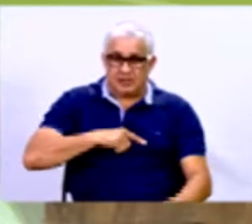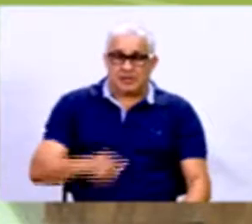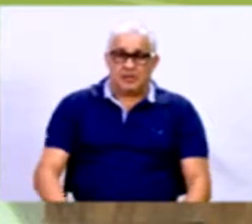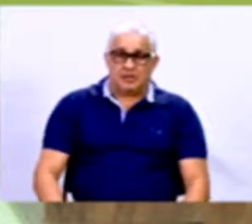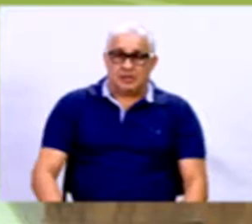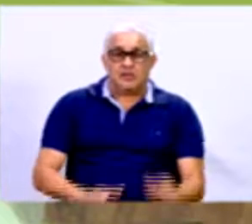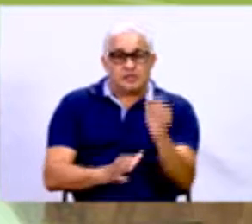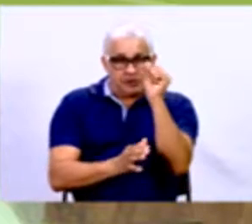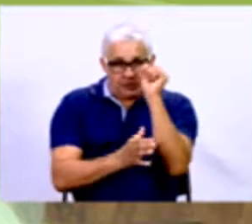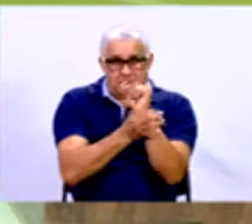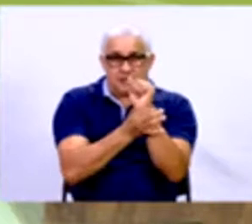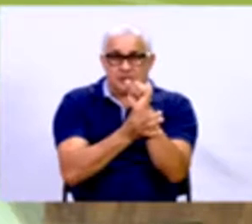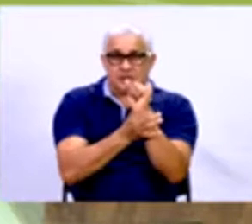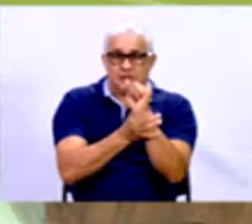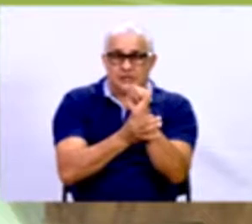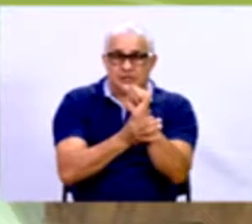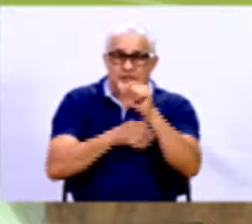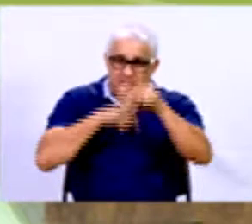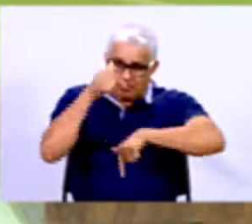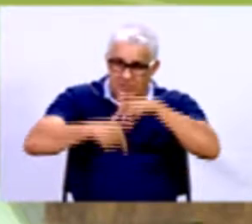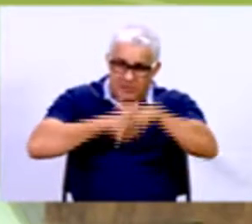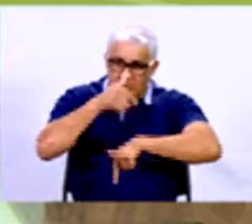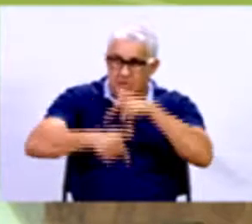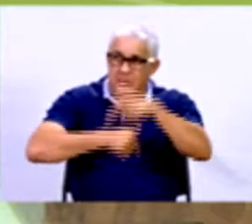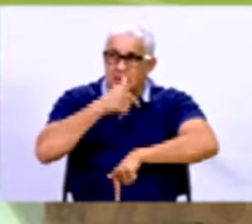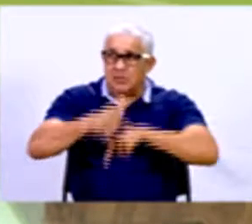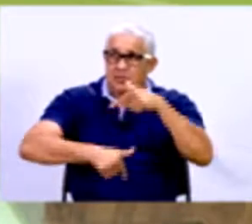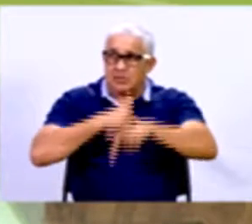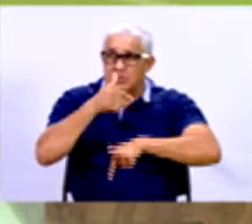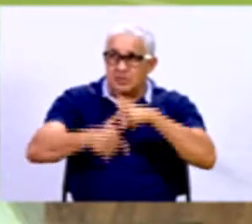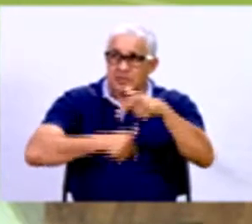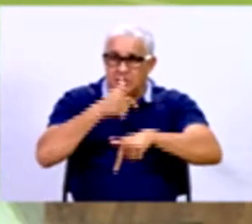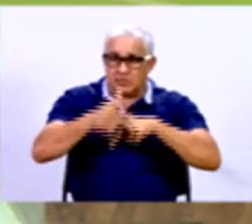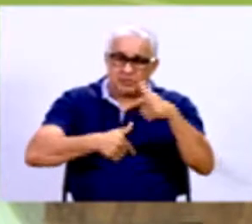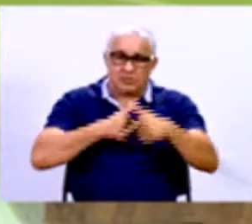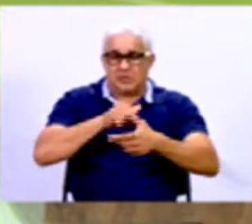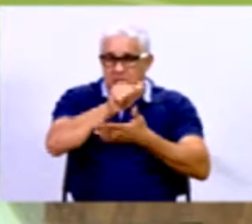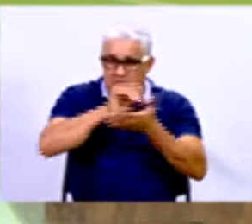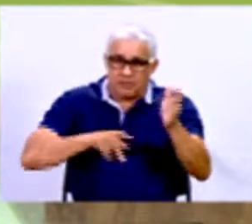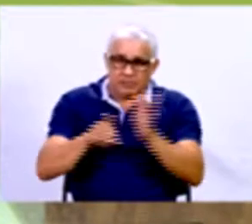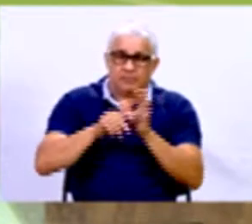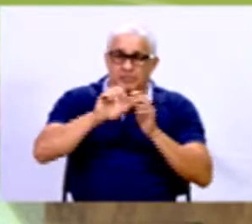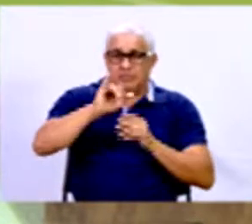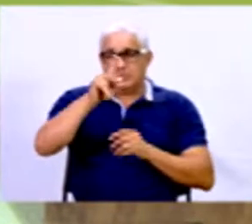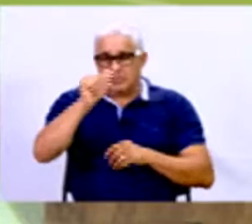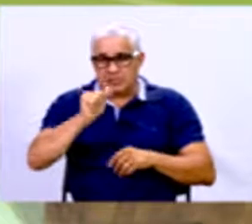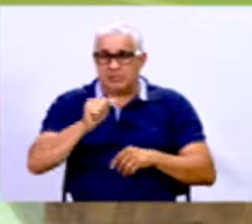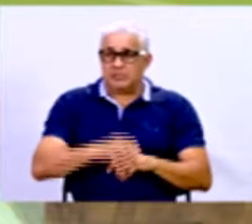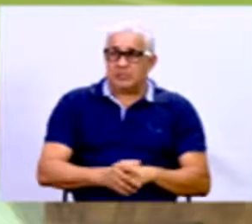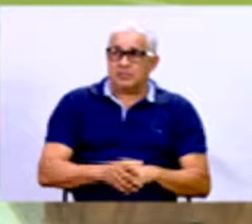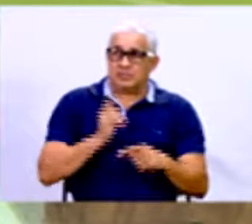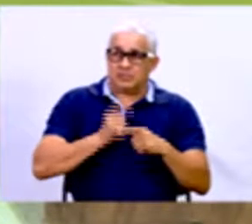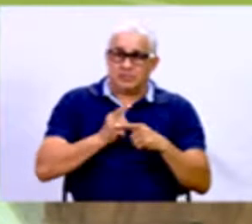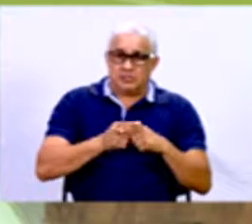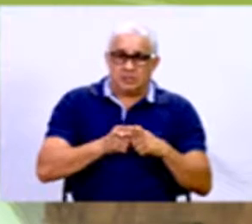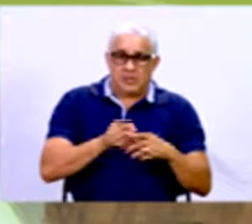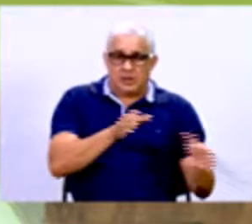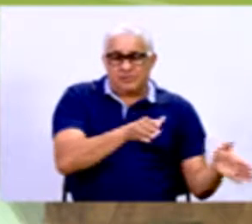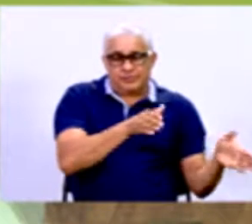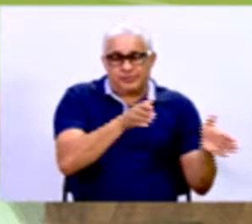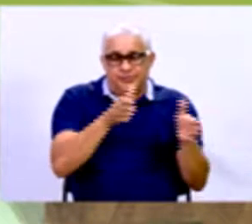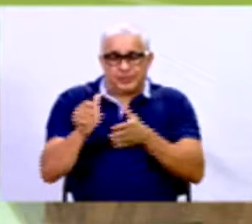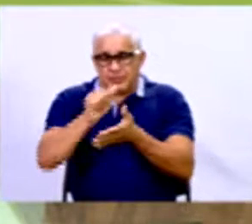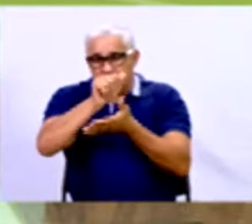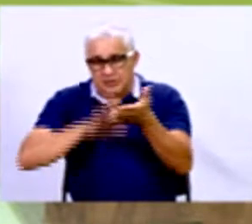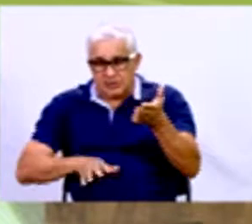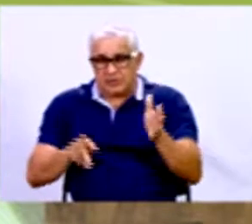estabilidade durante o tempo que eles estarão participando dessas atividades da CIPA. Porque no decorrer dessas